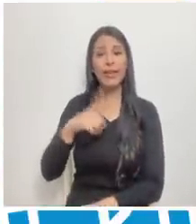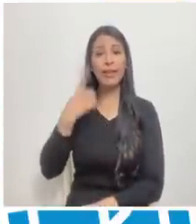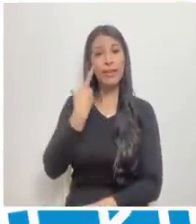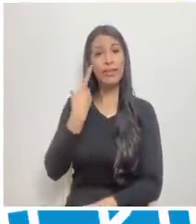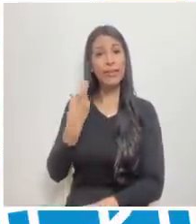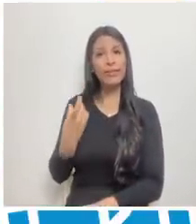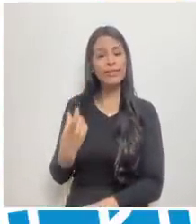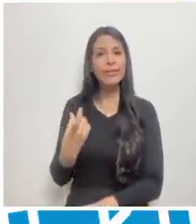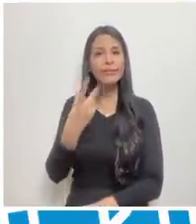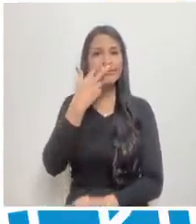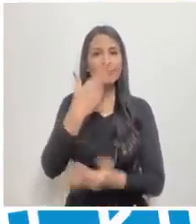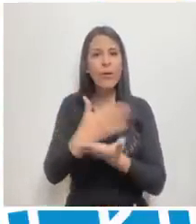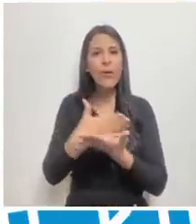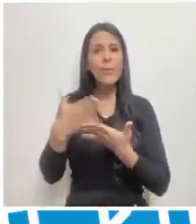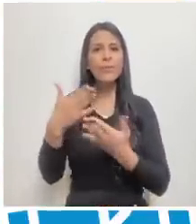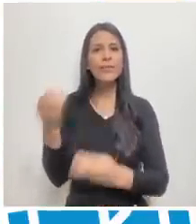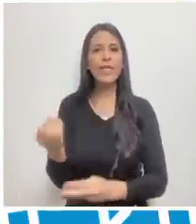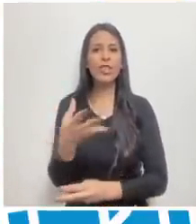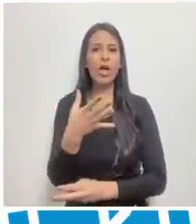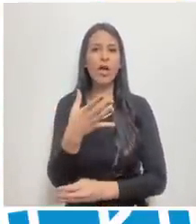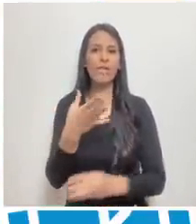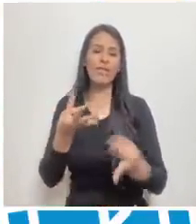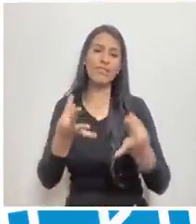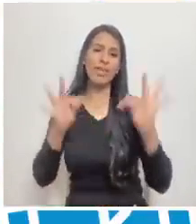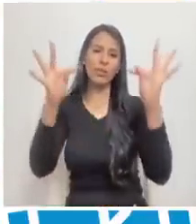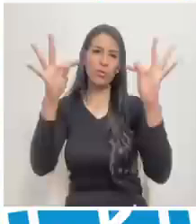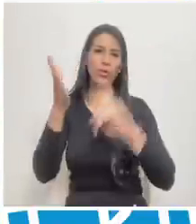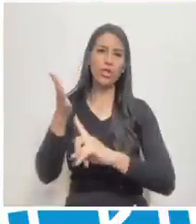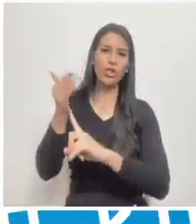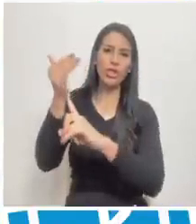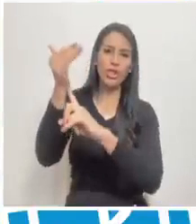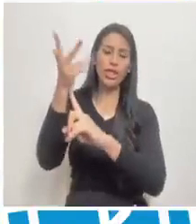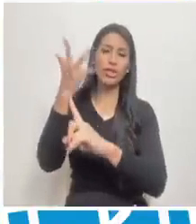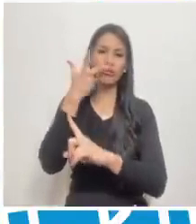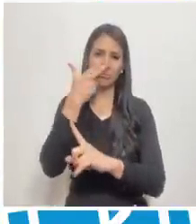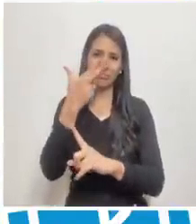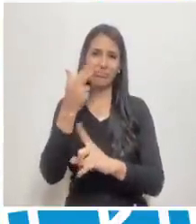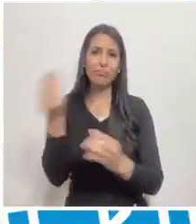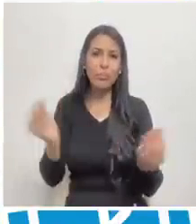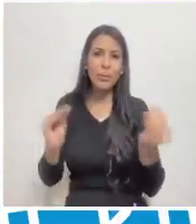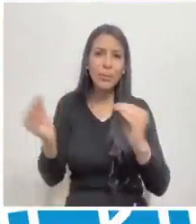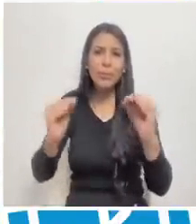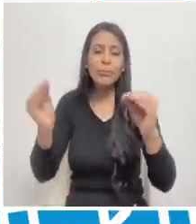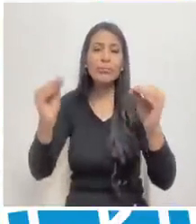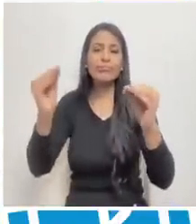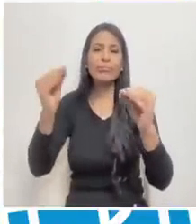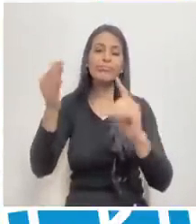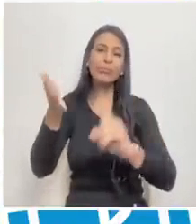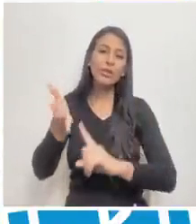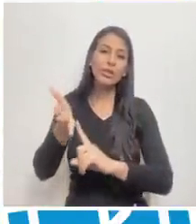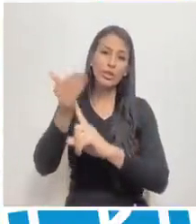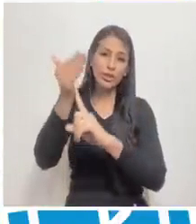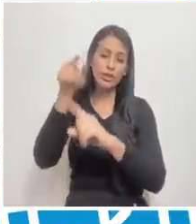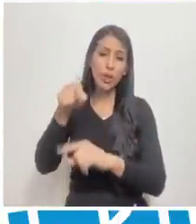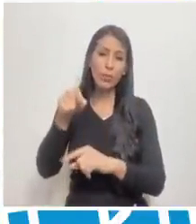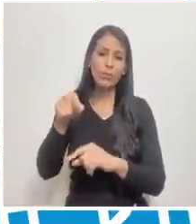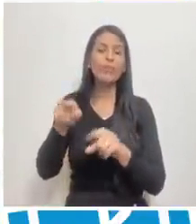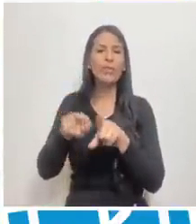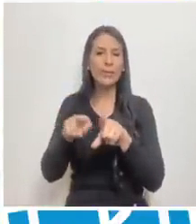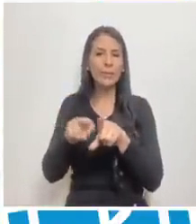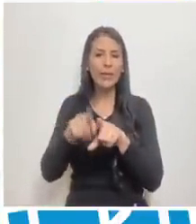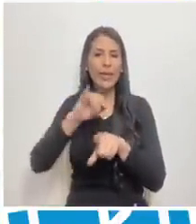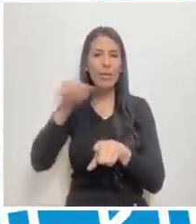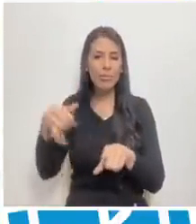novas tecnologias como a aplicação digital. Então, quer dizer, inclusive fazendo apenas um paralelo aí sobre a